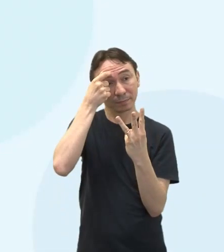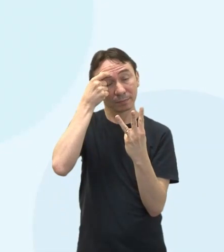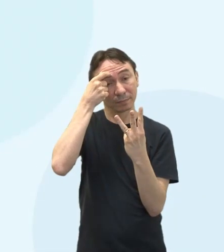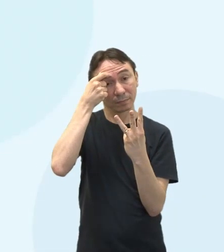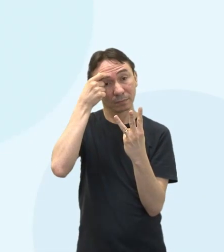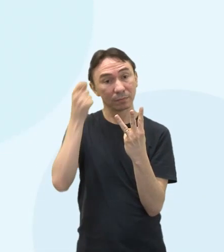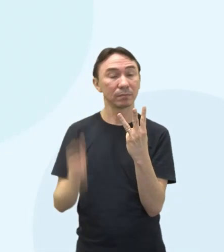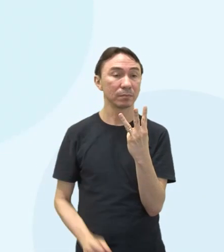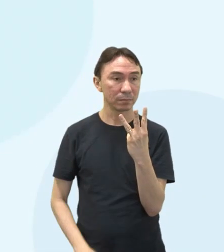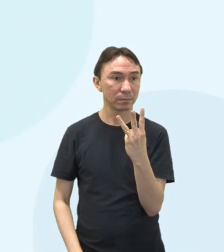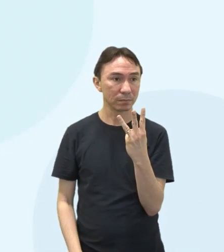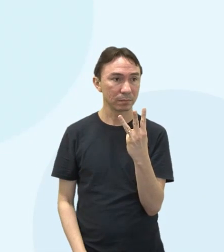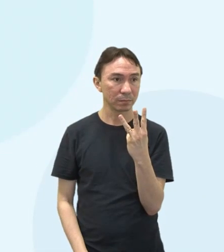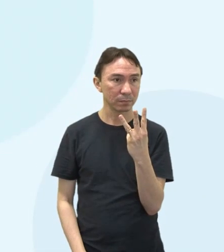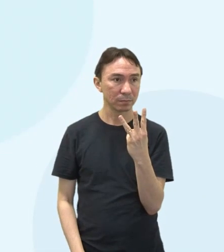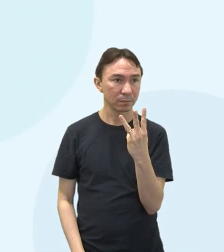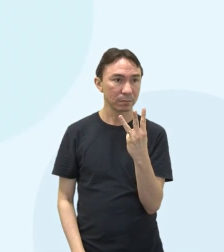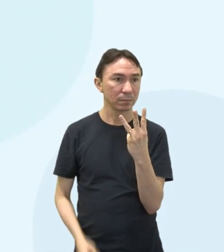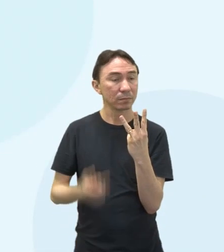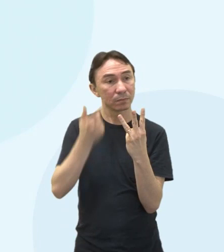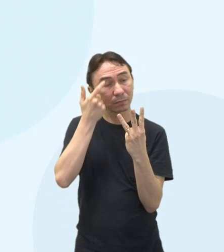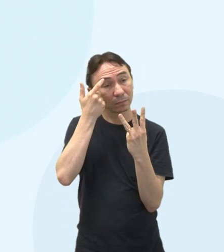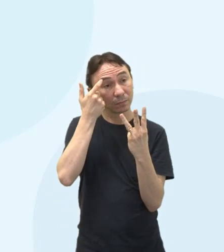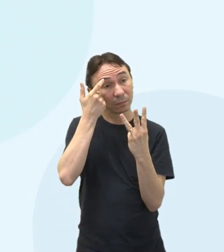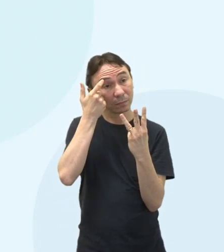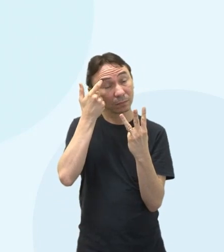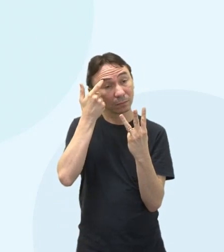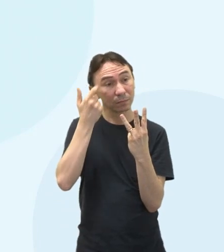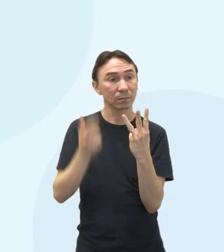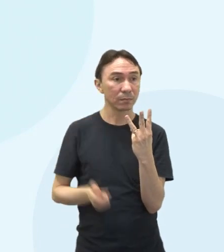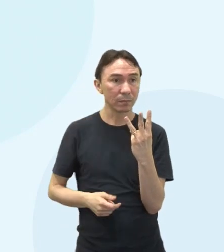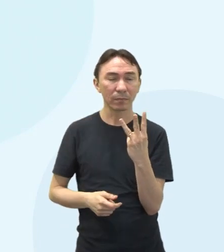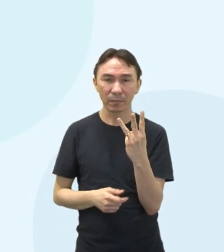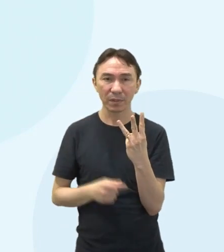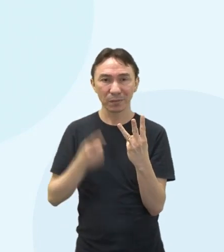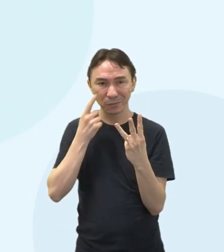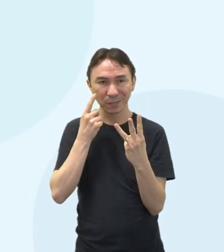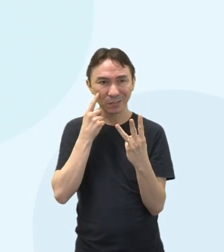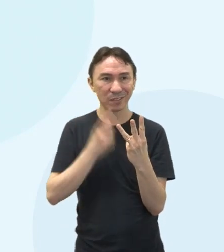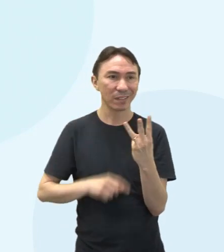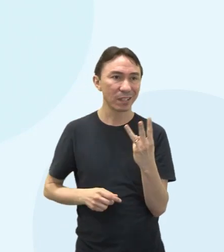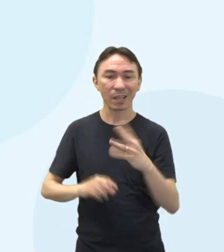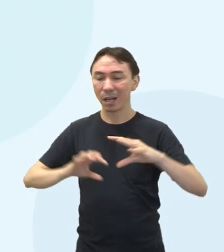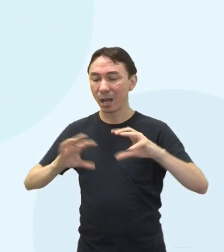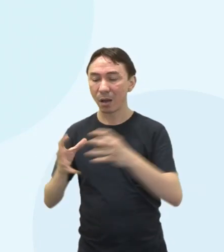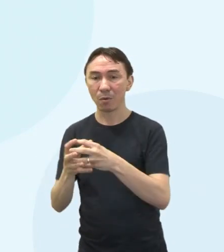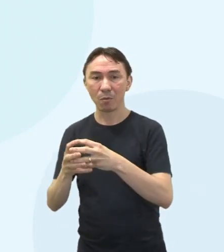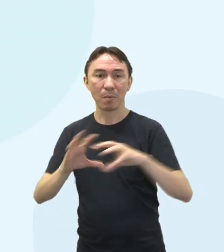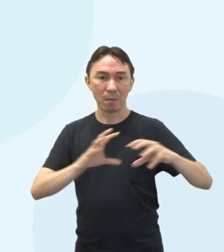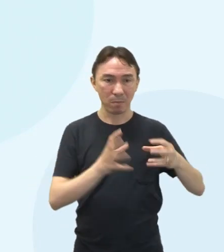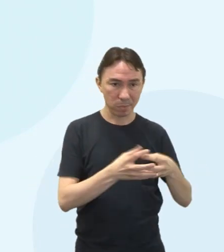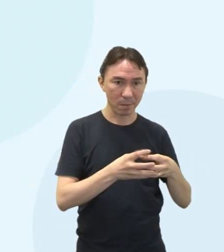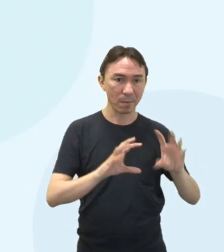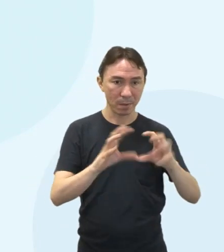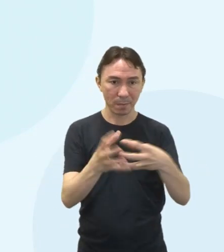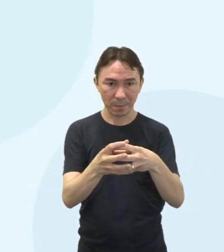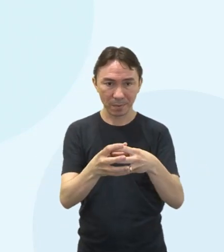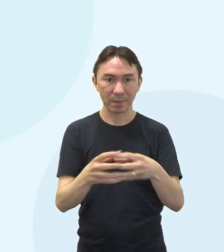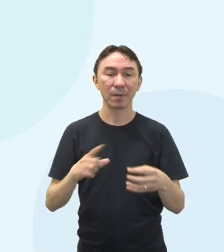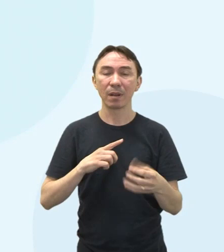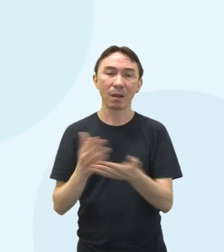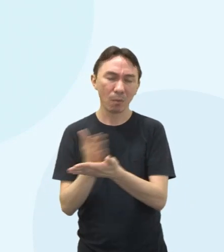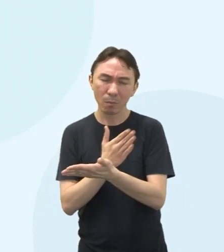muito bem então para a gente poder começar a falar isso sobre os agrupamentos a gente vai destacar algumas